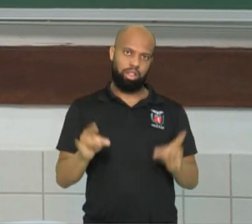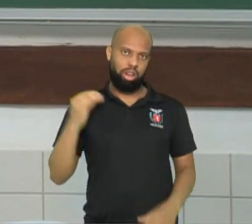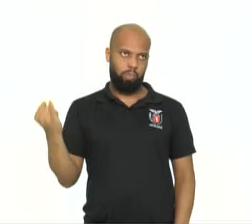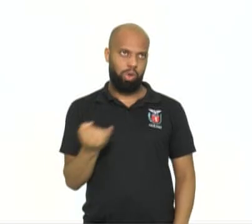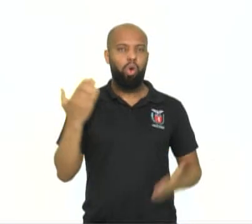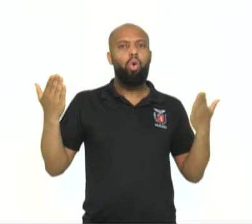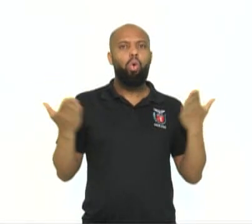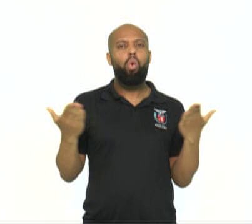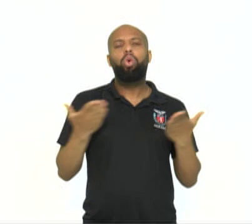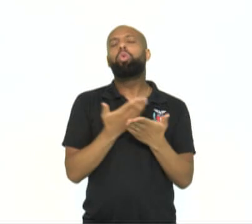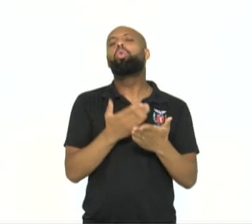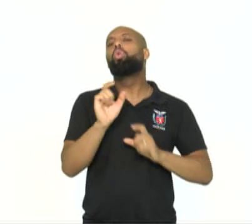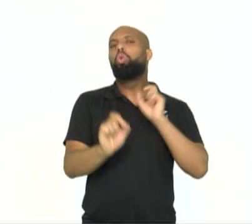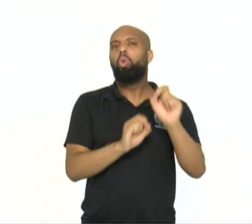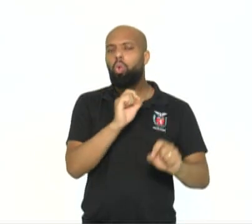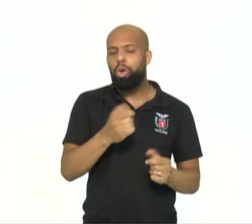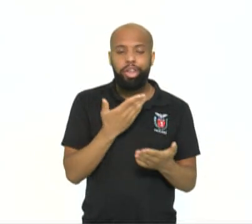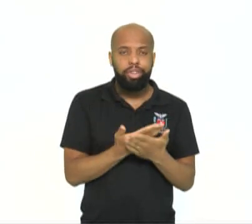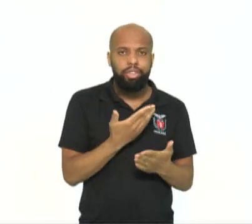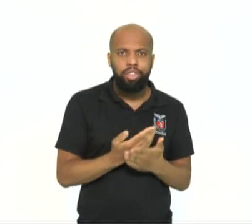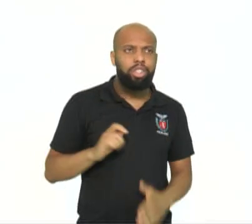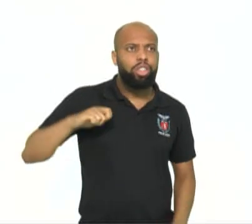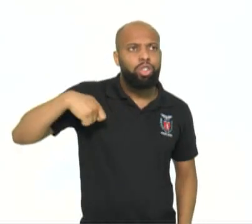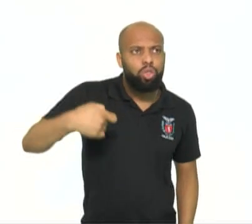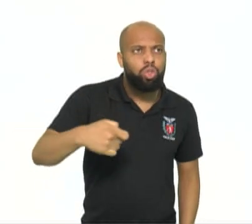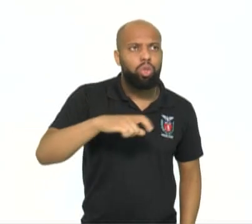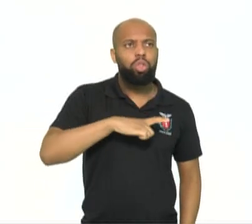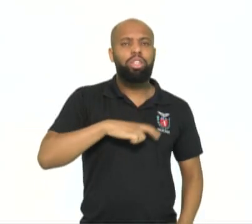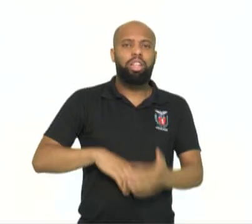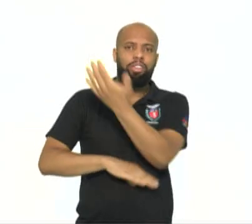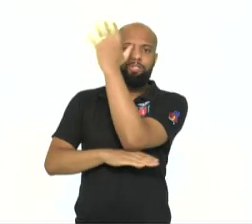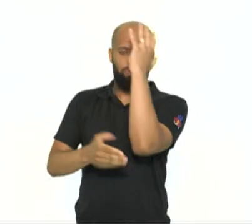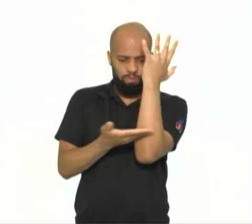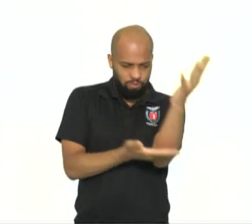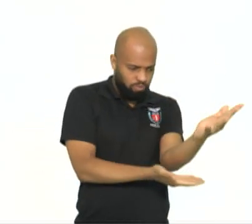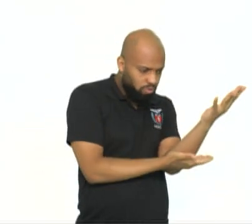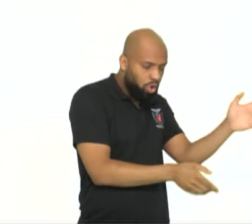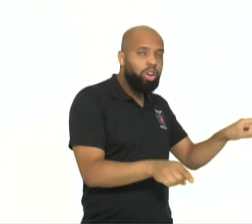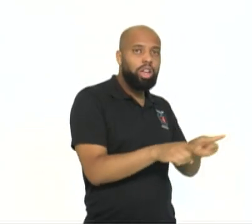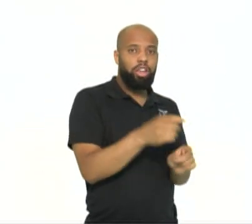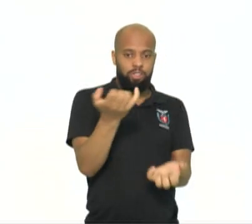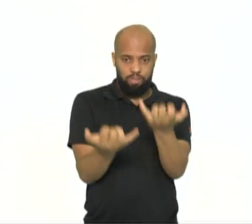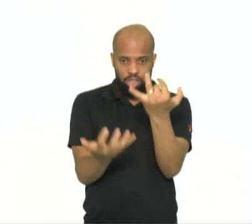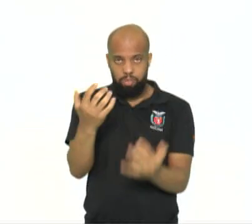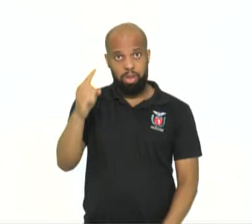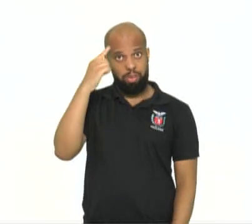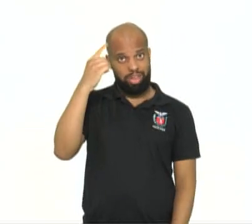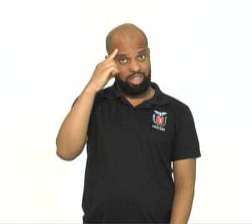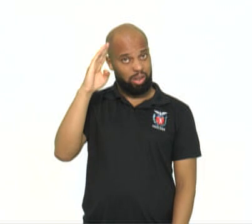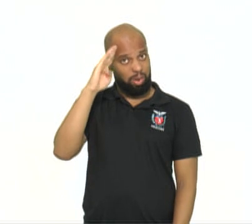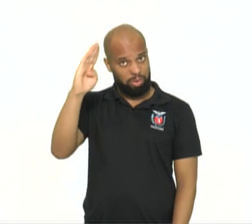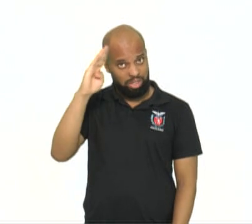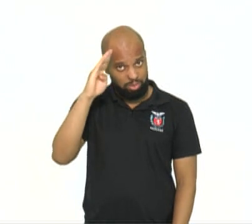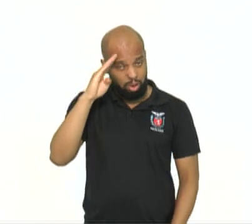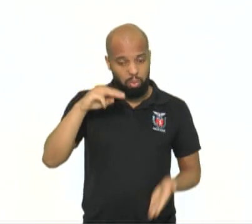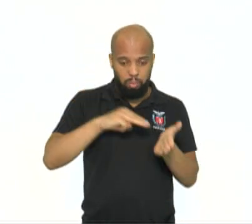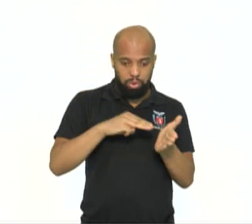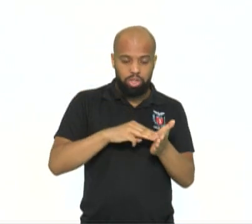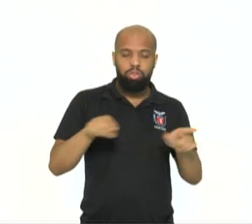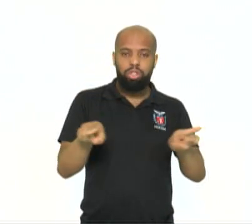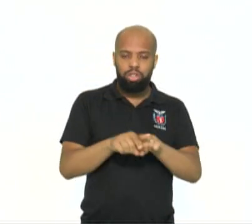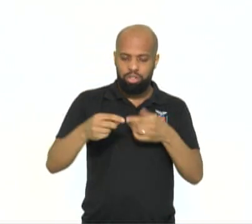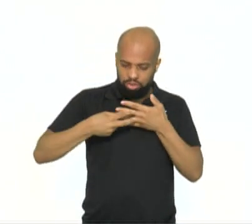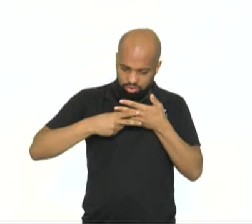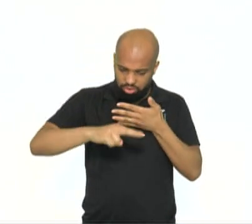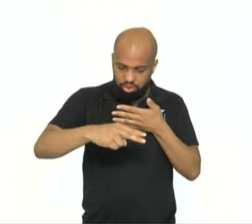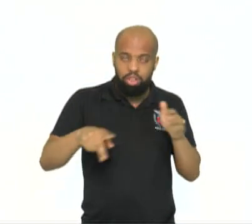gente viu na aula de hoje? A gente estudou desmatamento e queimada, pensando um pouco nas suas principais causas, nas consequências para o meio